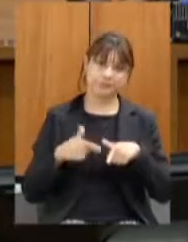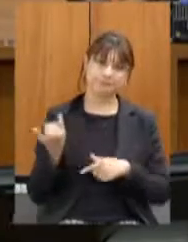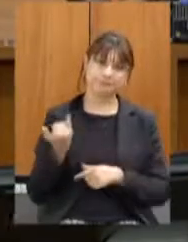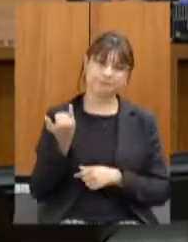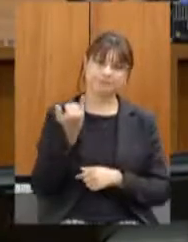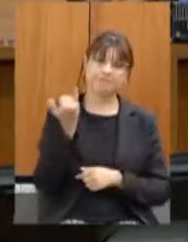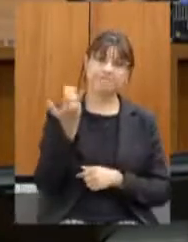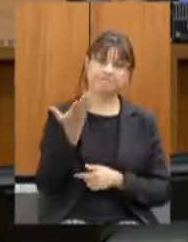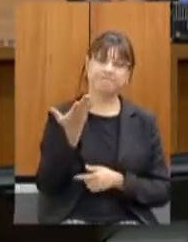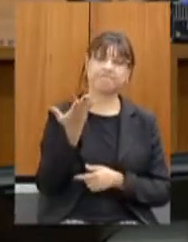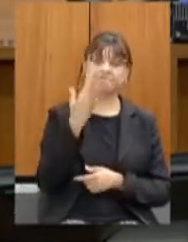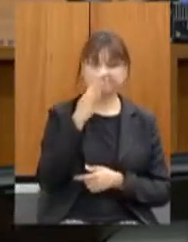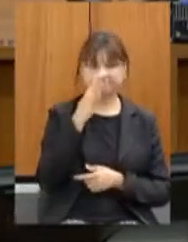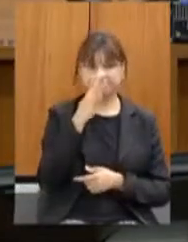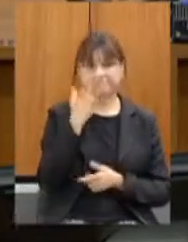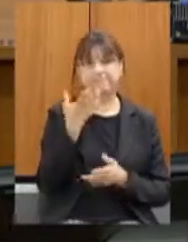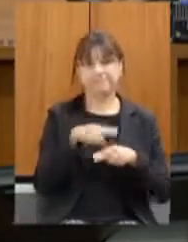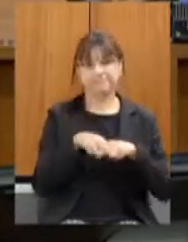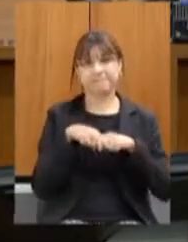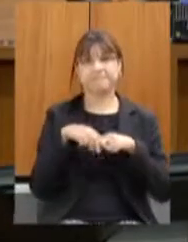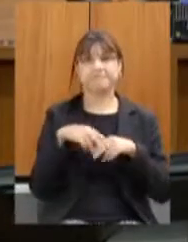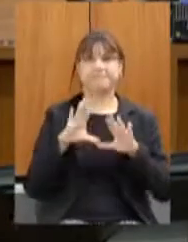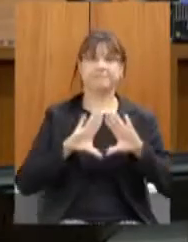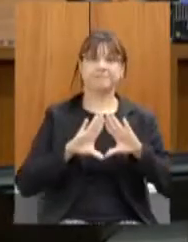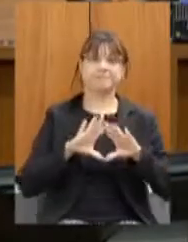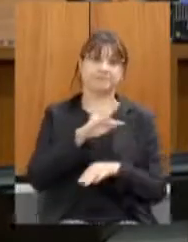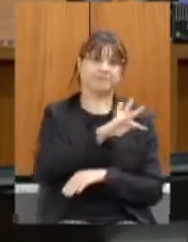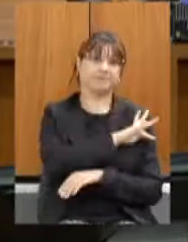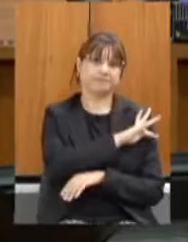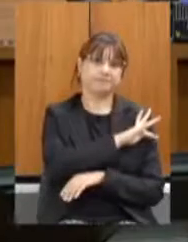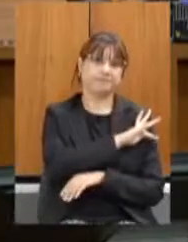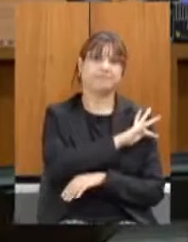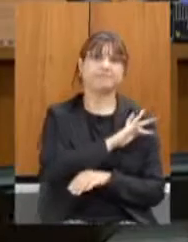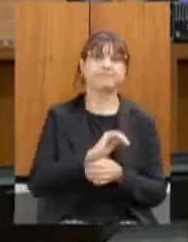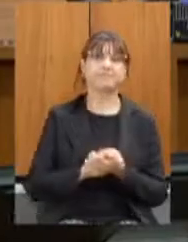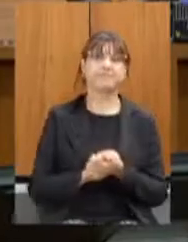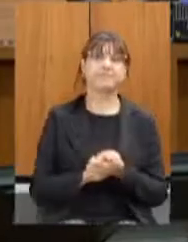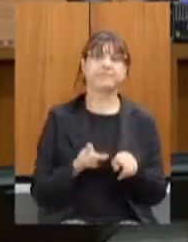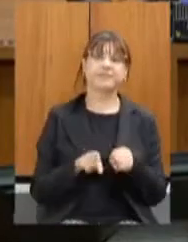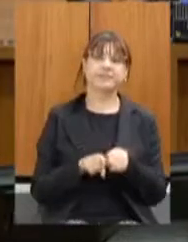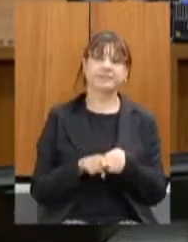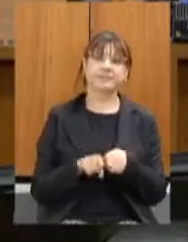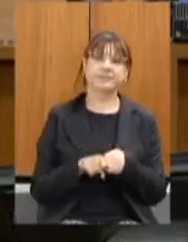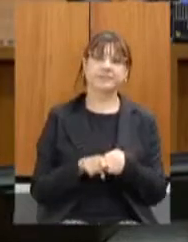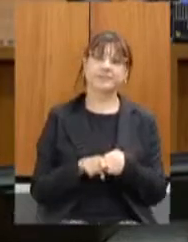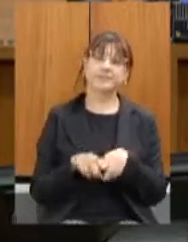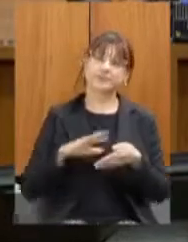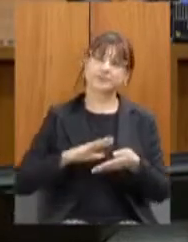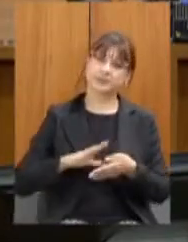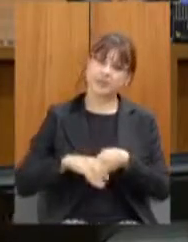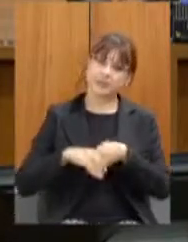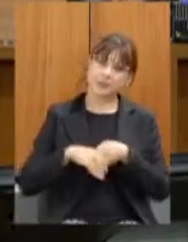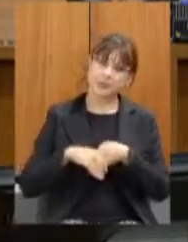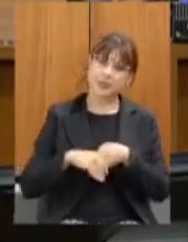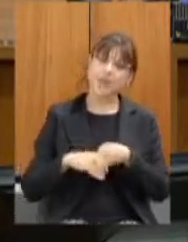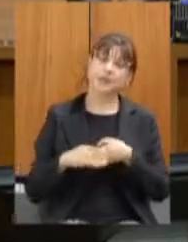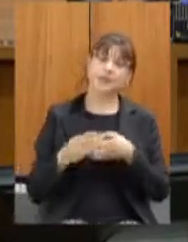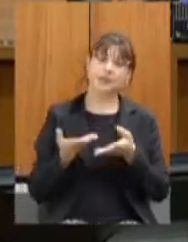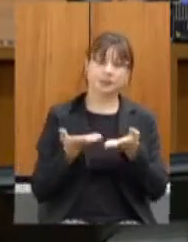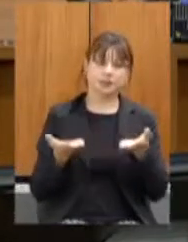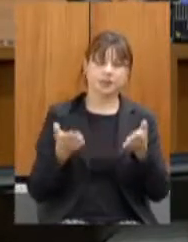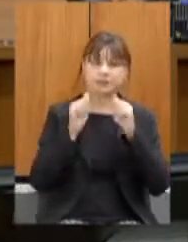também o Assembleia fiscaliza e também cumprimentar a todos os assessores